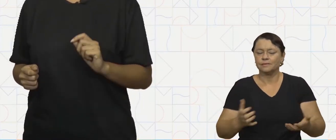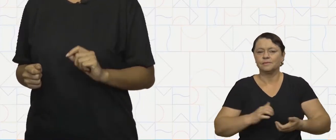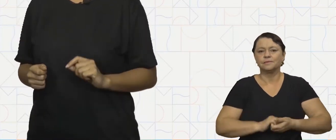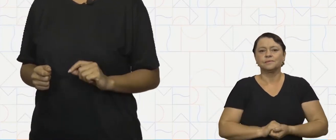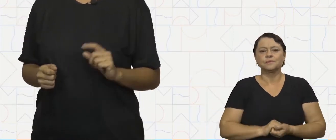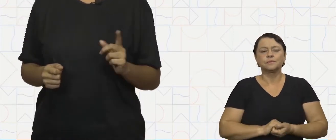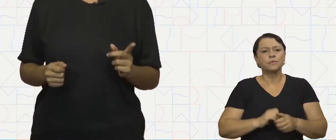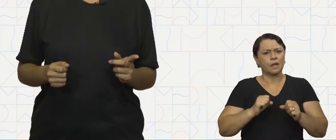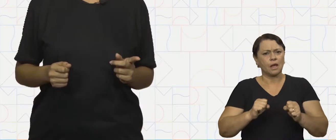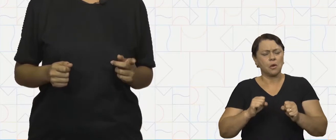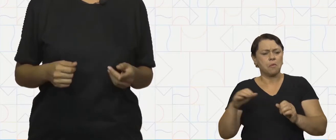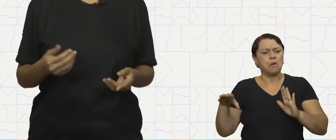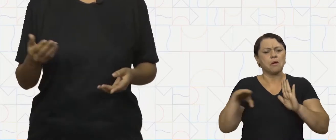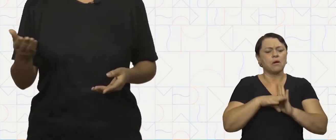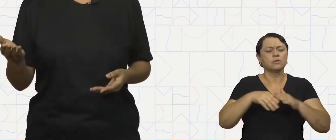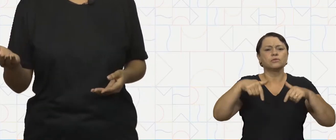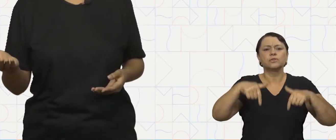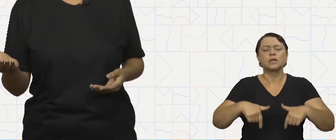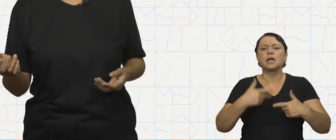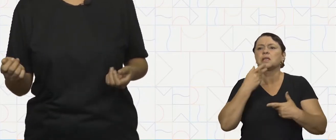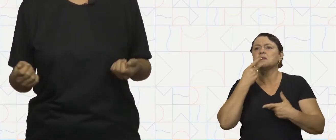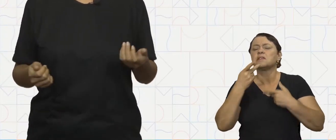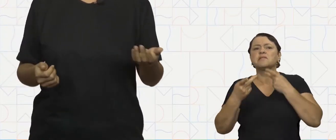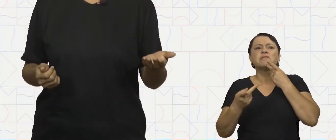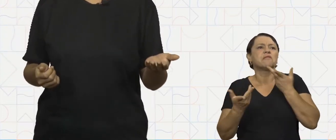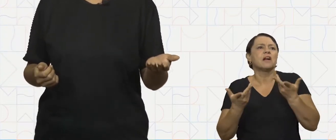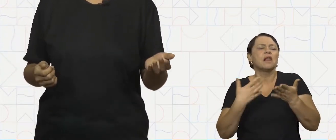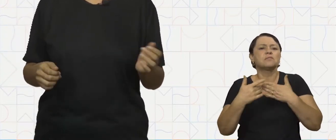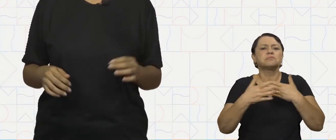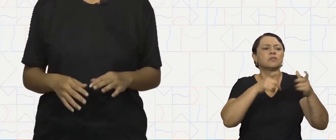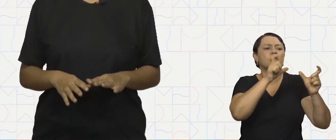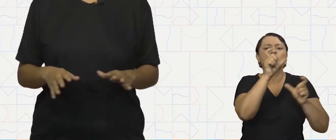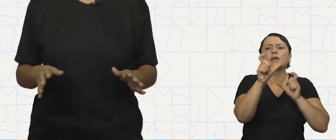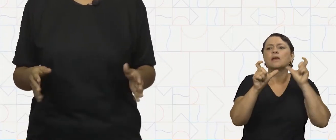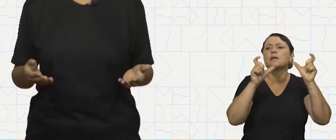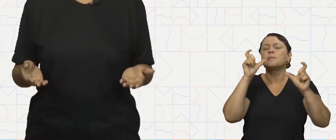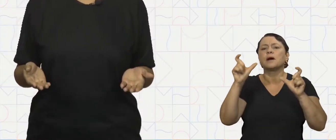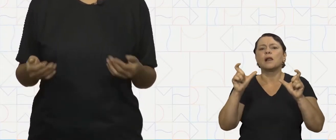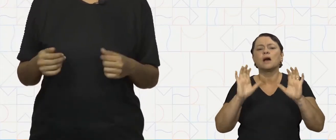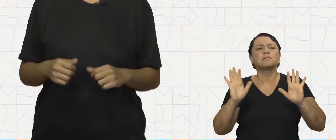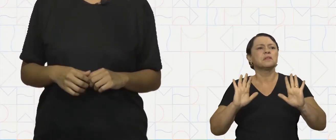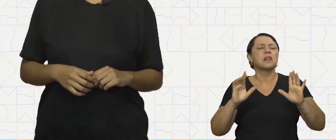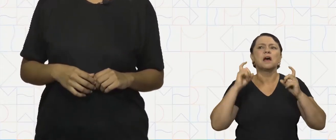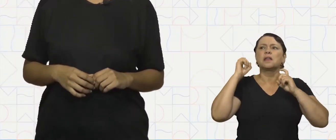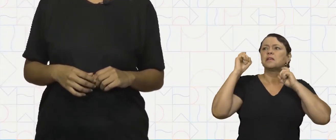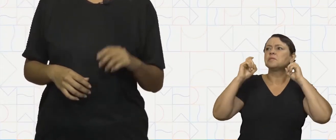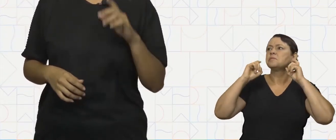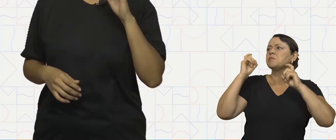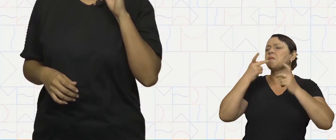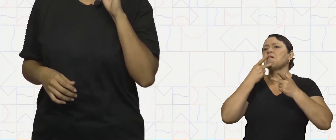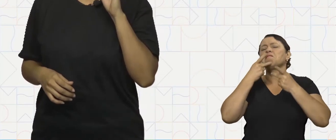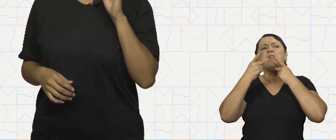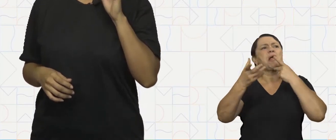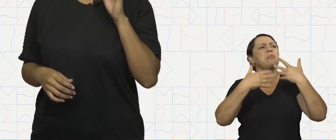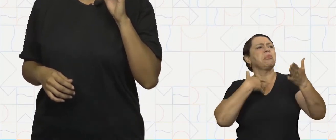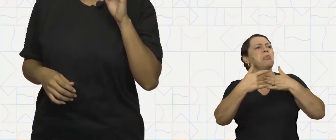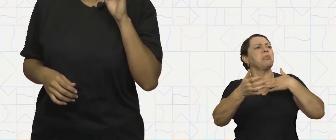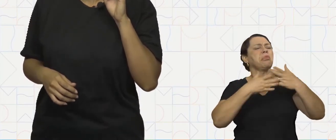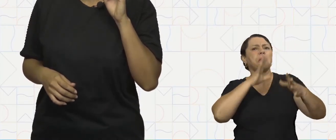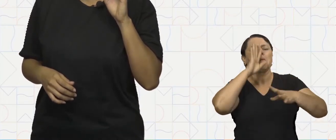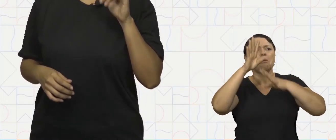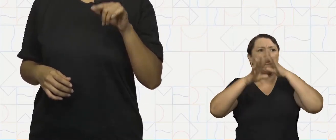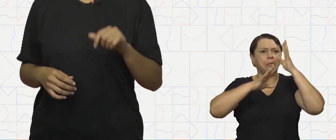posso chegar aqui falando qualquer palavra, qualquer coisa, sem me preocupar com o que eu irei dizer?